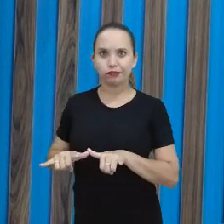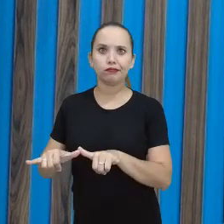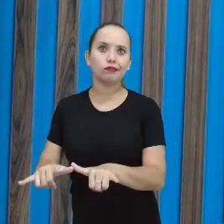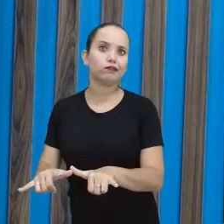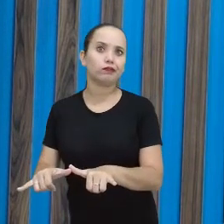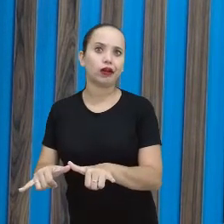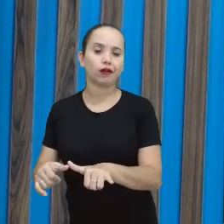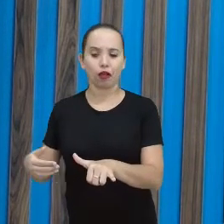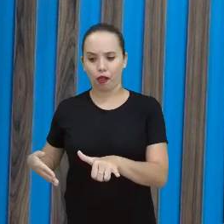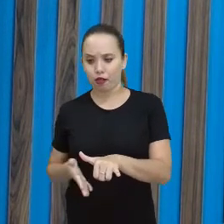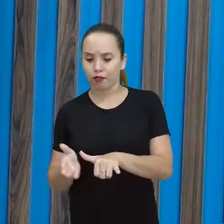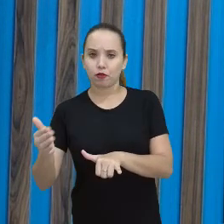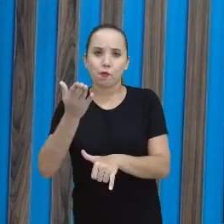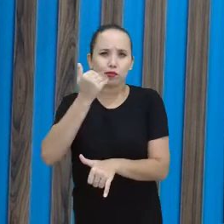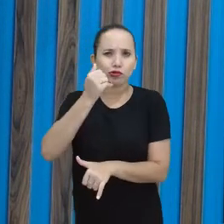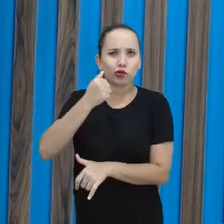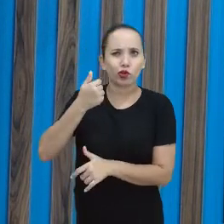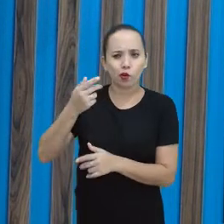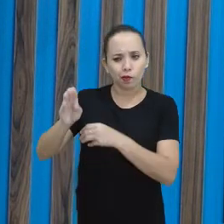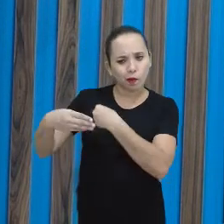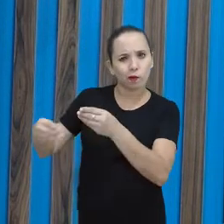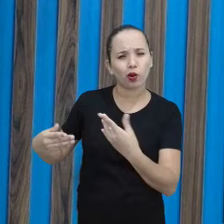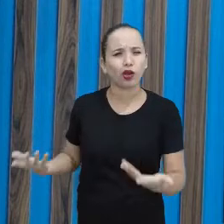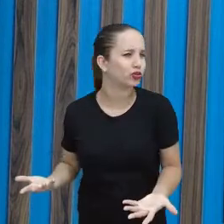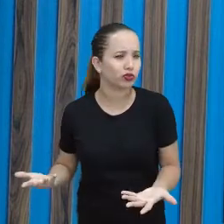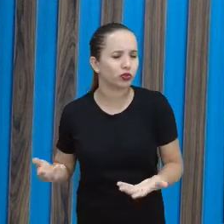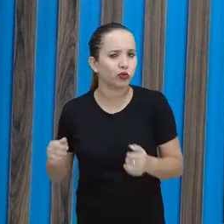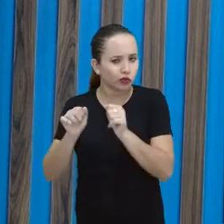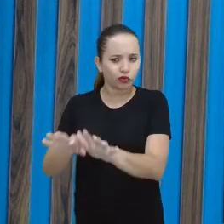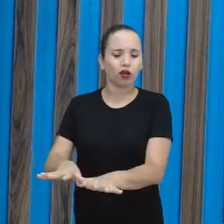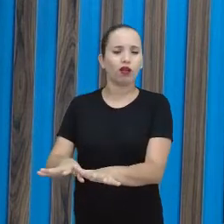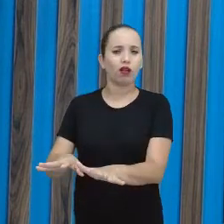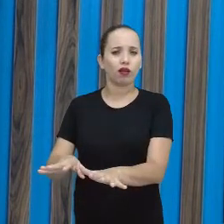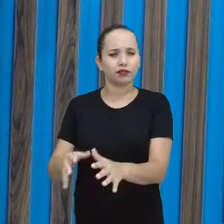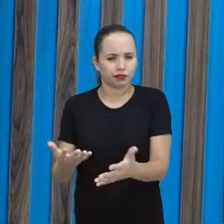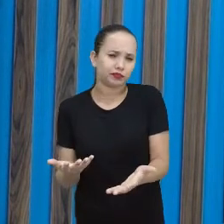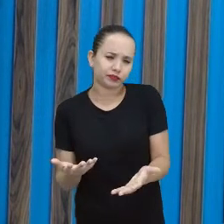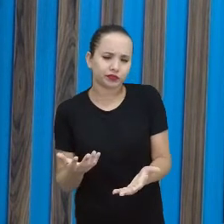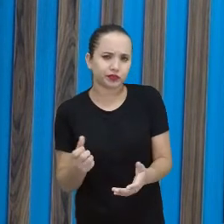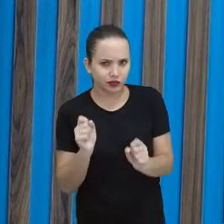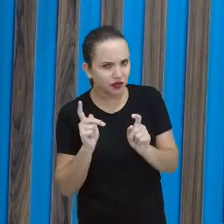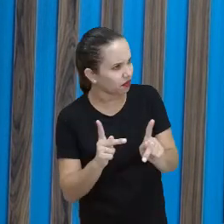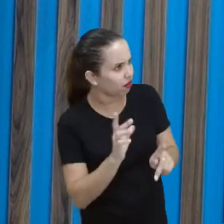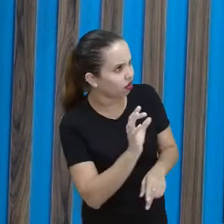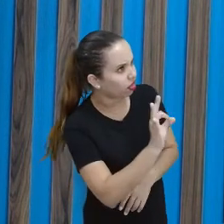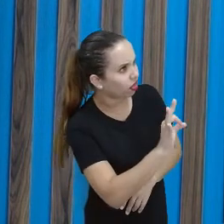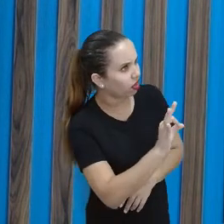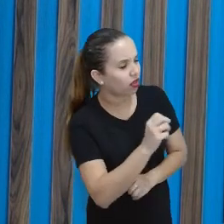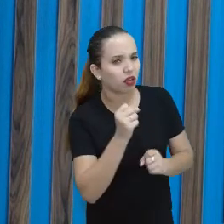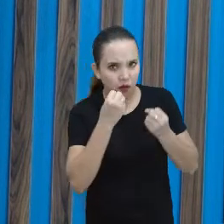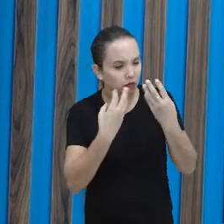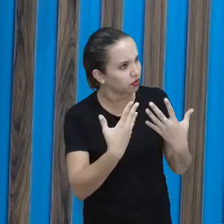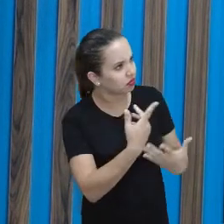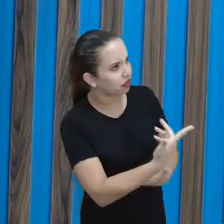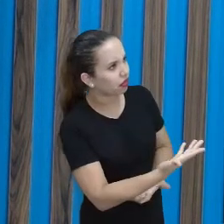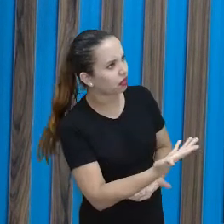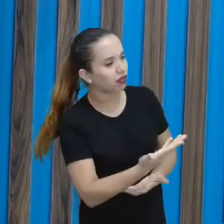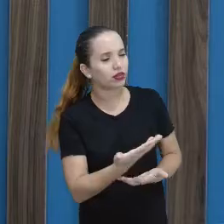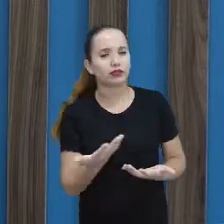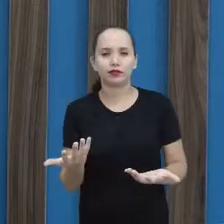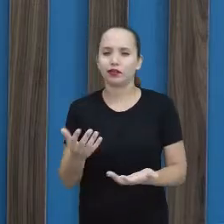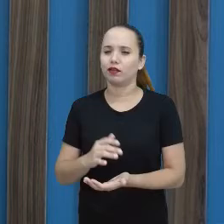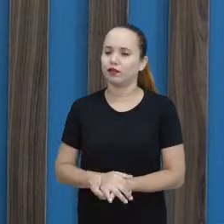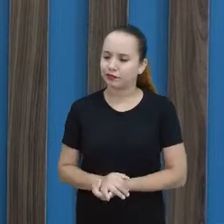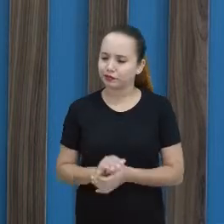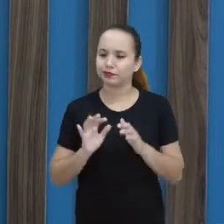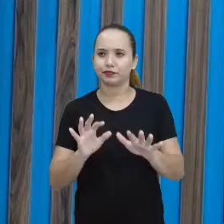consumiu aí um microplástico, vai parar dentro dele, fica lá e tudo mais. Beleza, né? Muito bom, né, não, professora? É